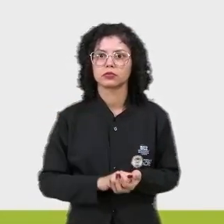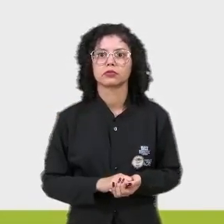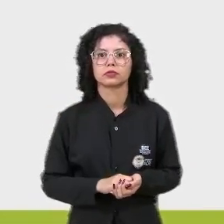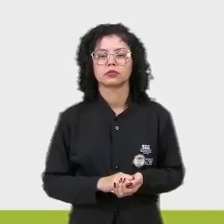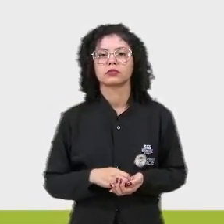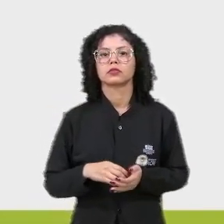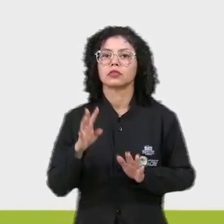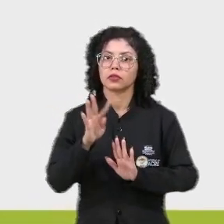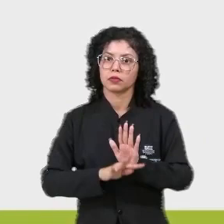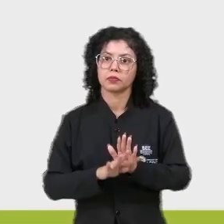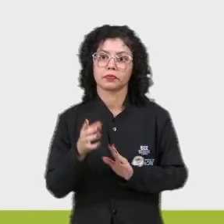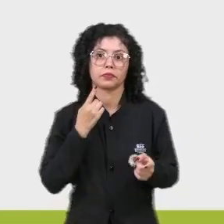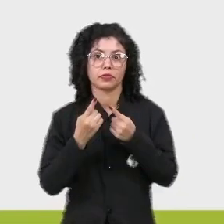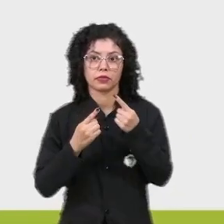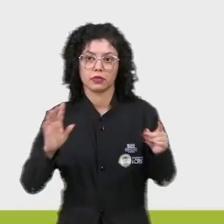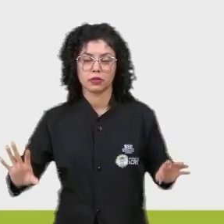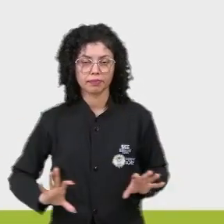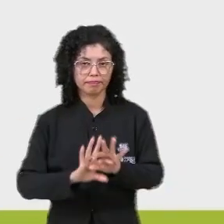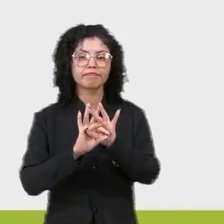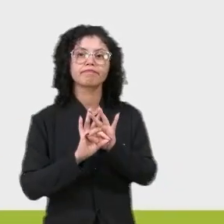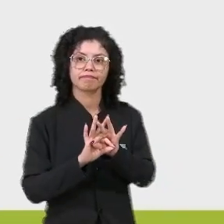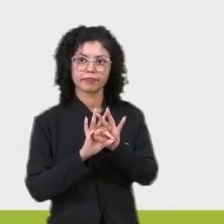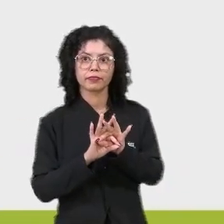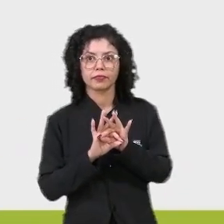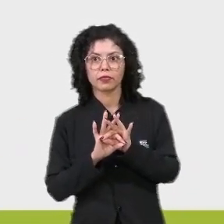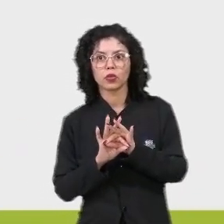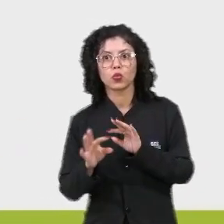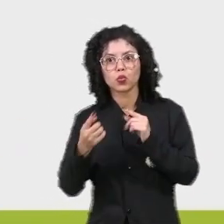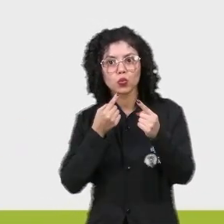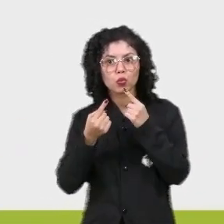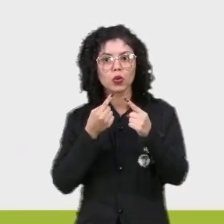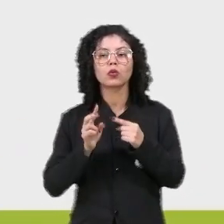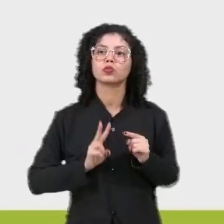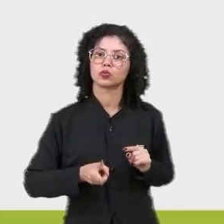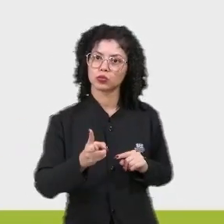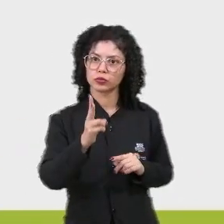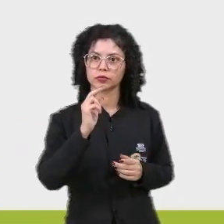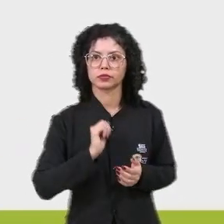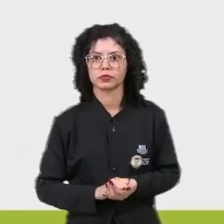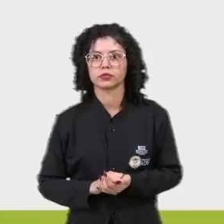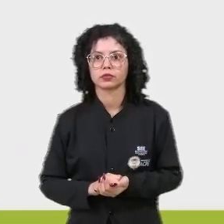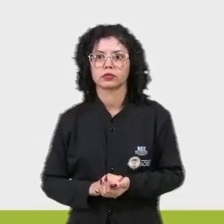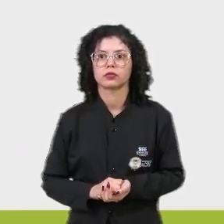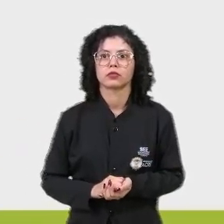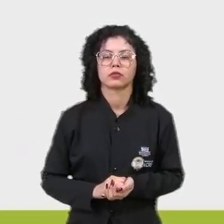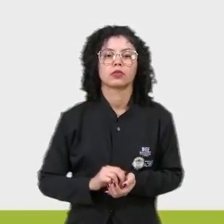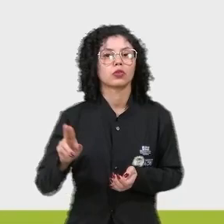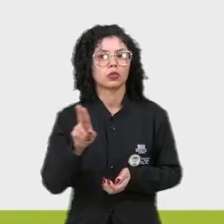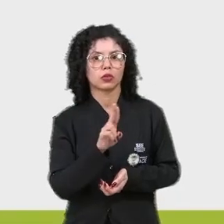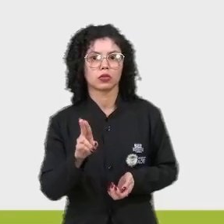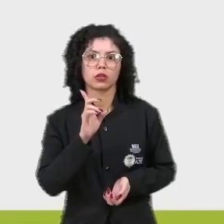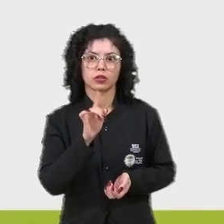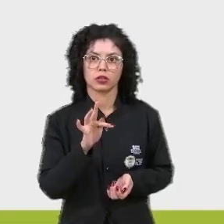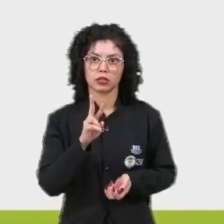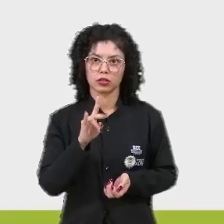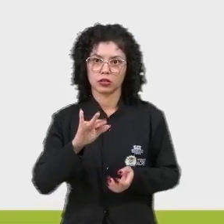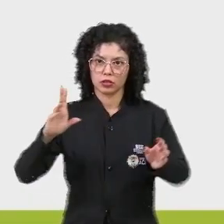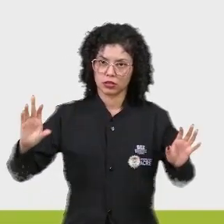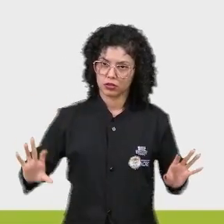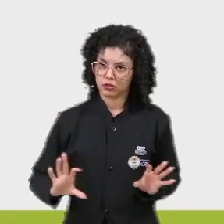Os textos conversam entre si em um diálogo constante. Esse fenômeno tem